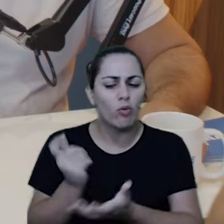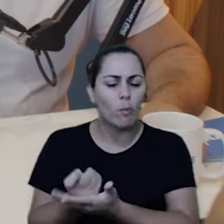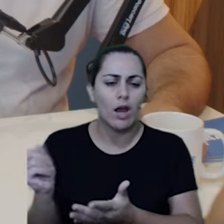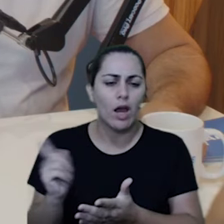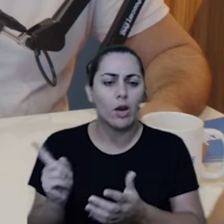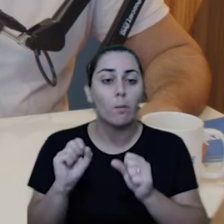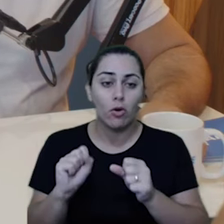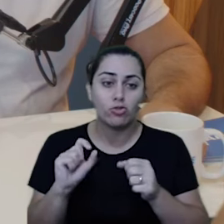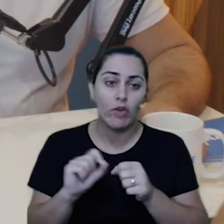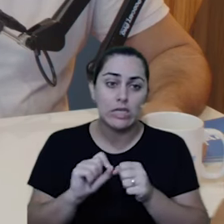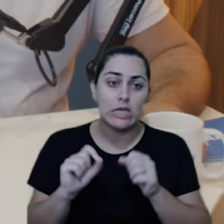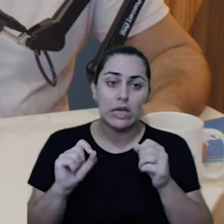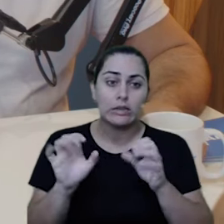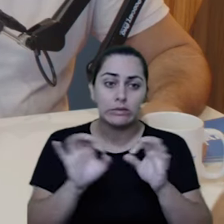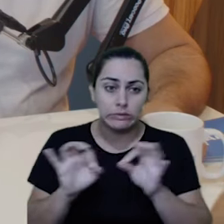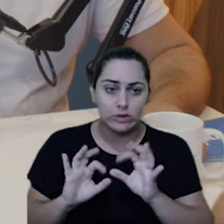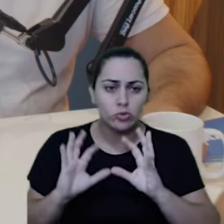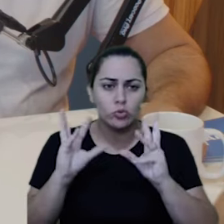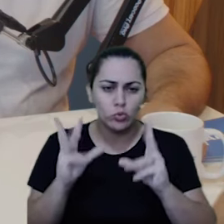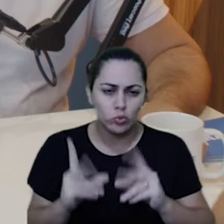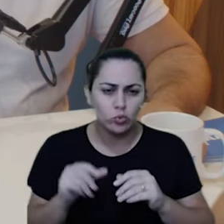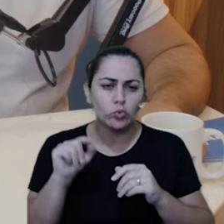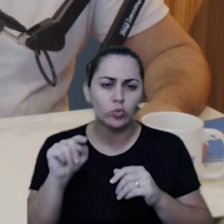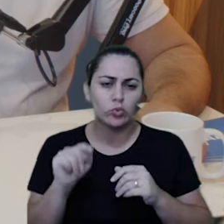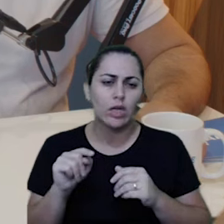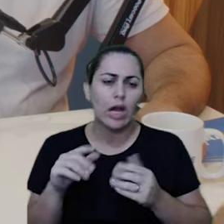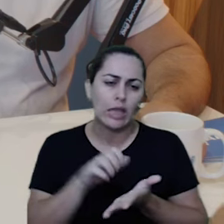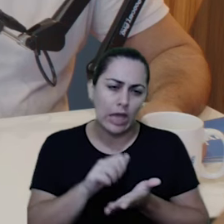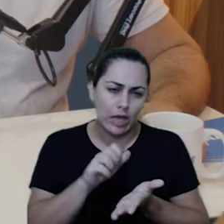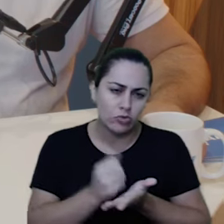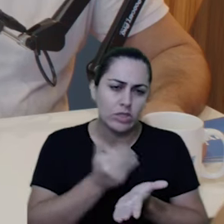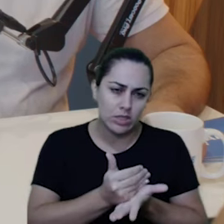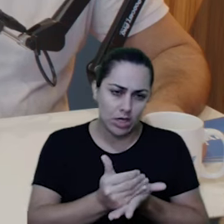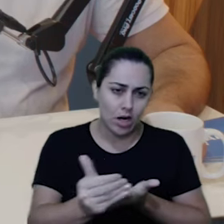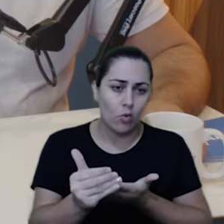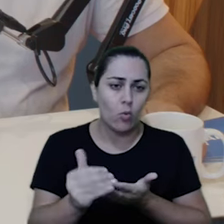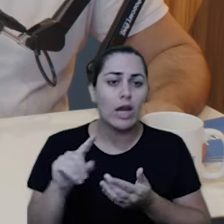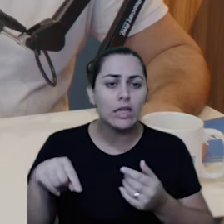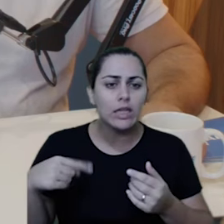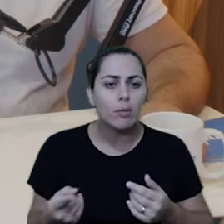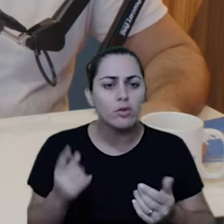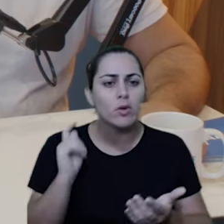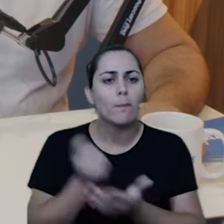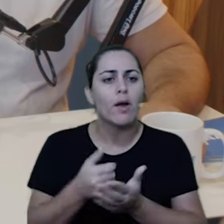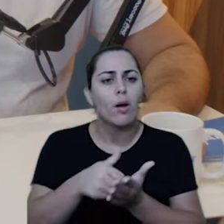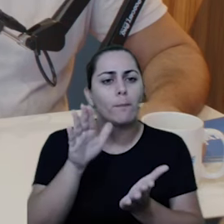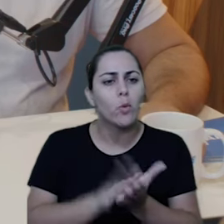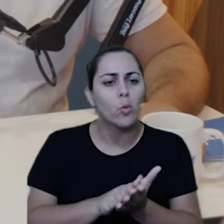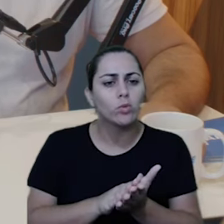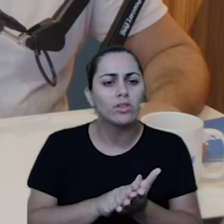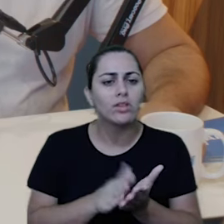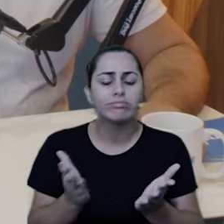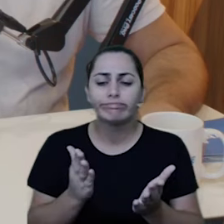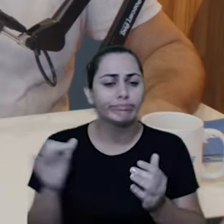fazer toda essa parte de primeiros cadastros né E aí depois eu acabo pagando uma multa lá